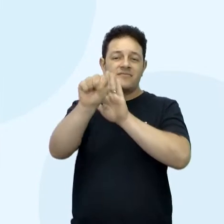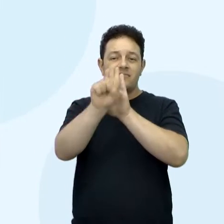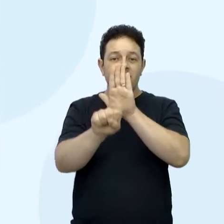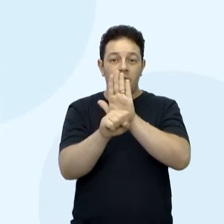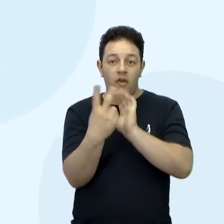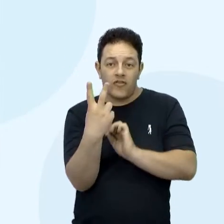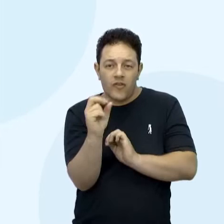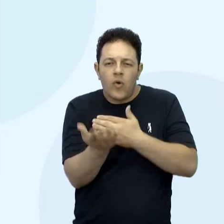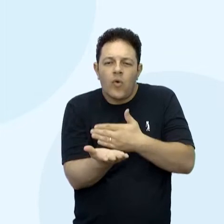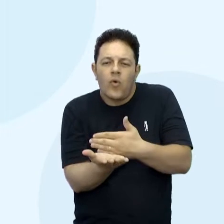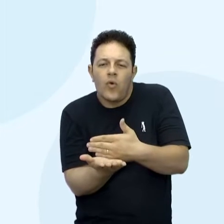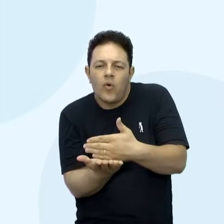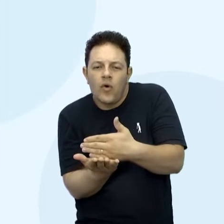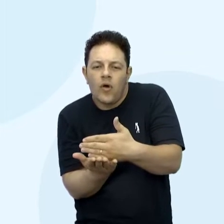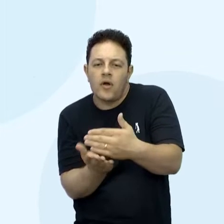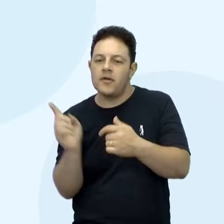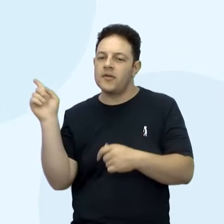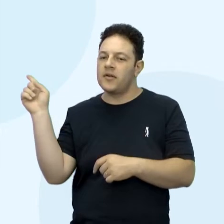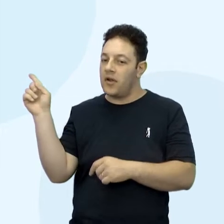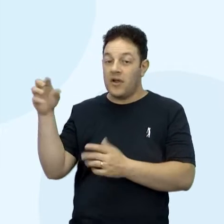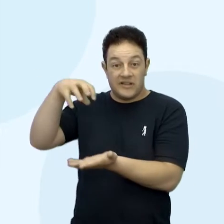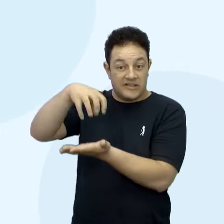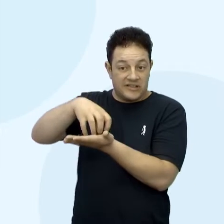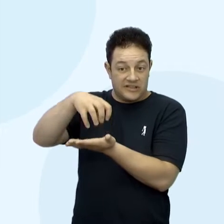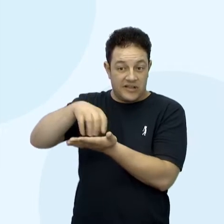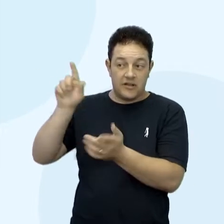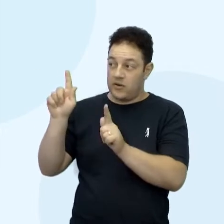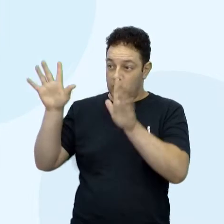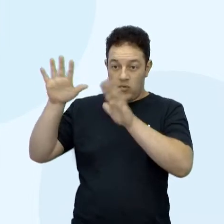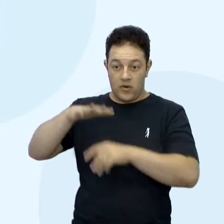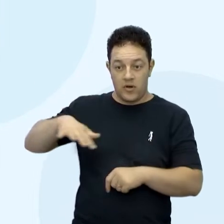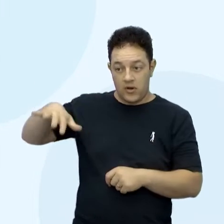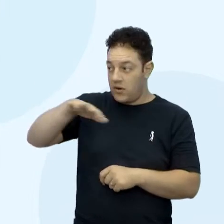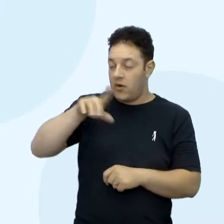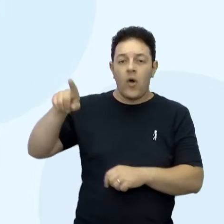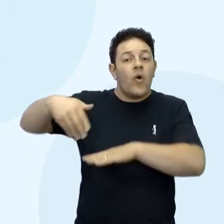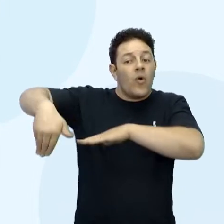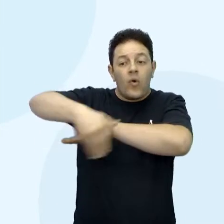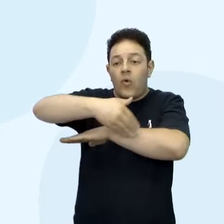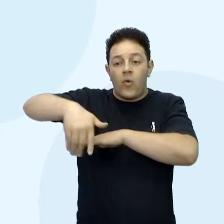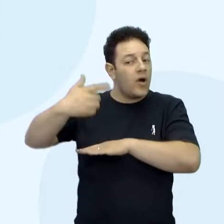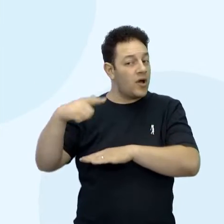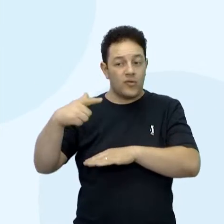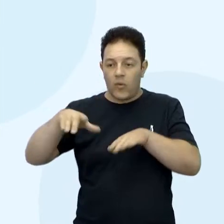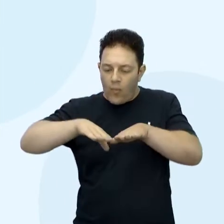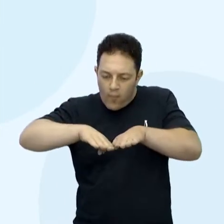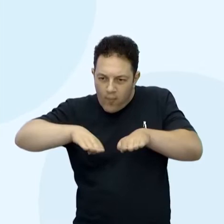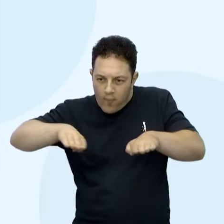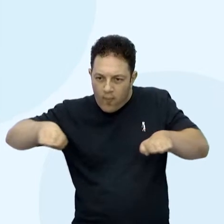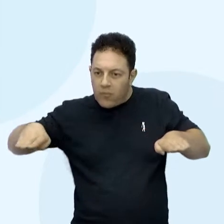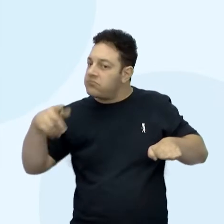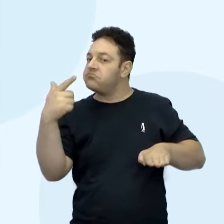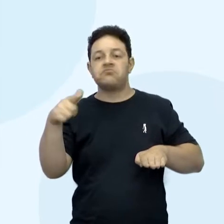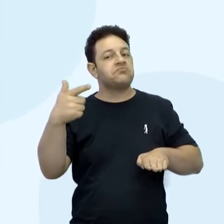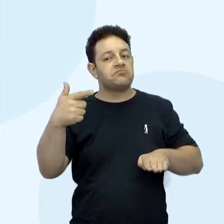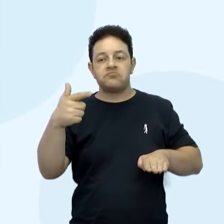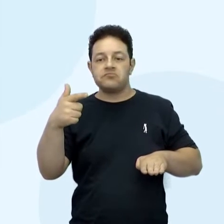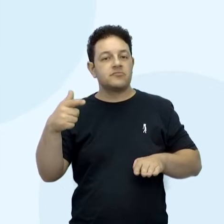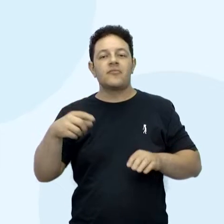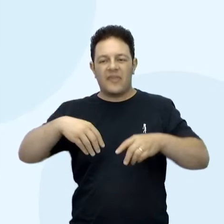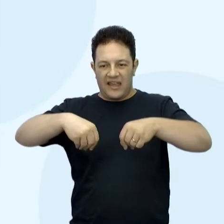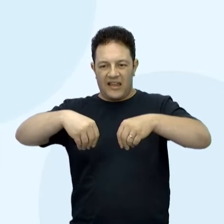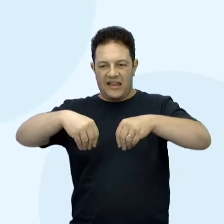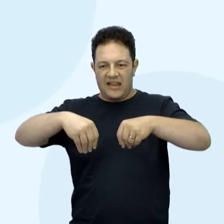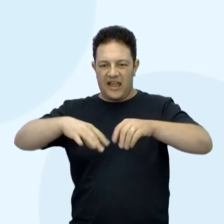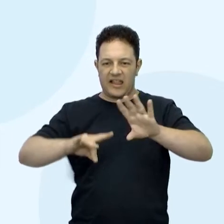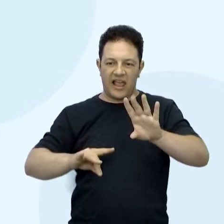né? Onde as ruas ali do centro da cidade de Guarulhos ainda não eram nem asfaltadas, né? Então ali nós temos uma rua